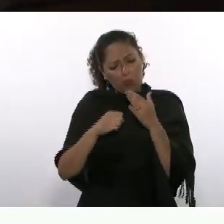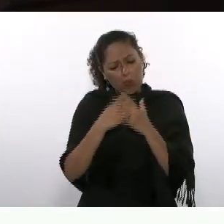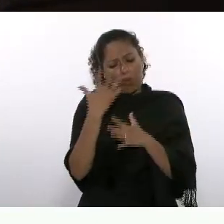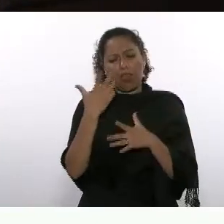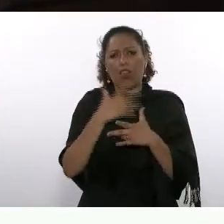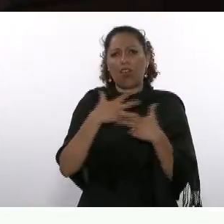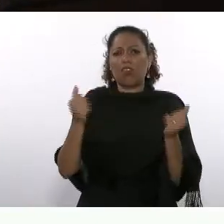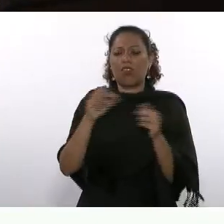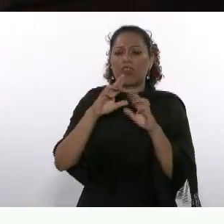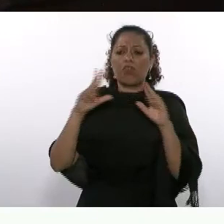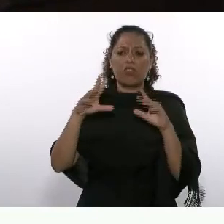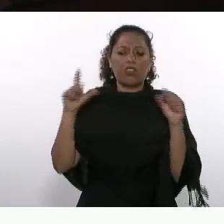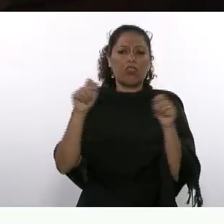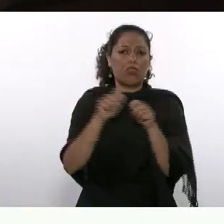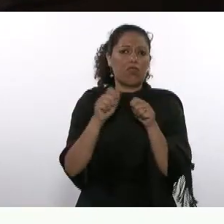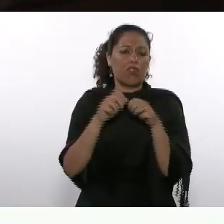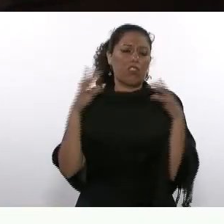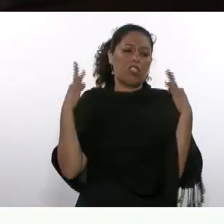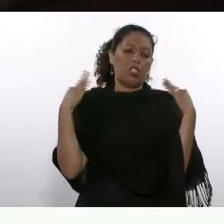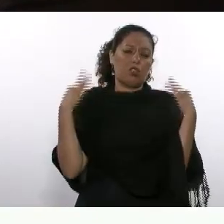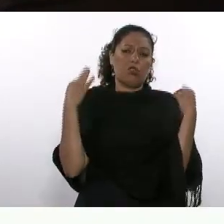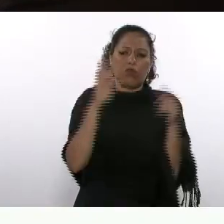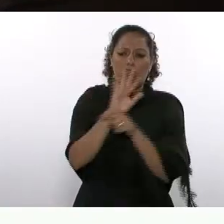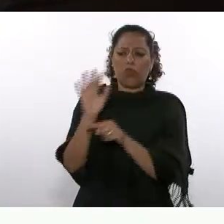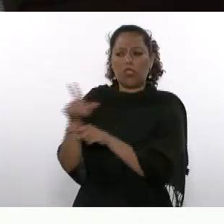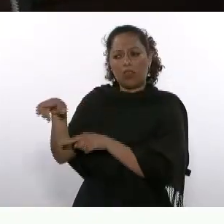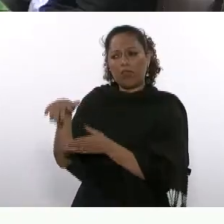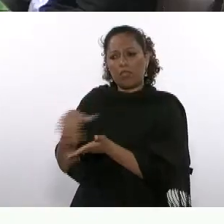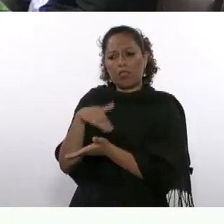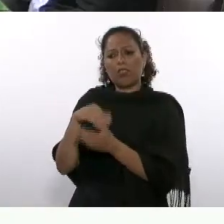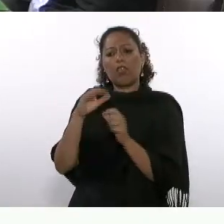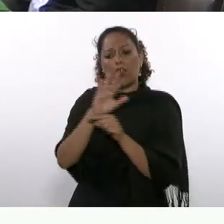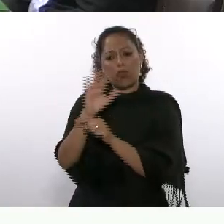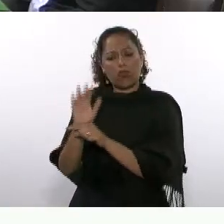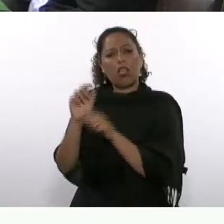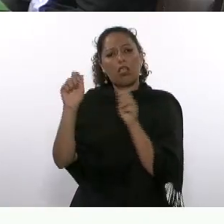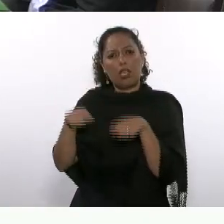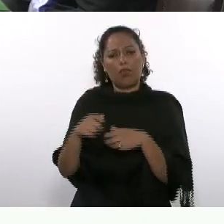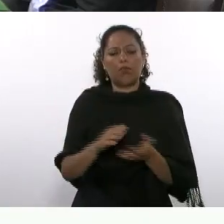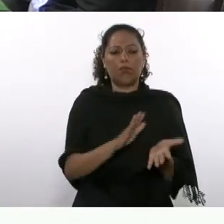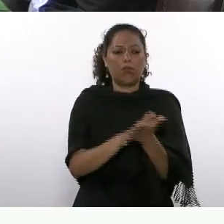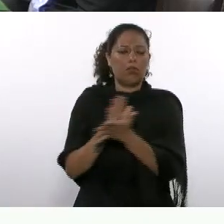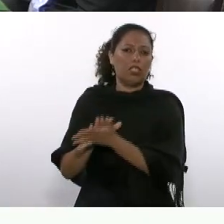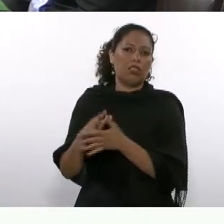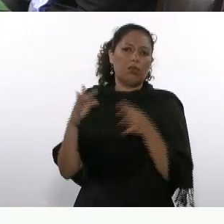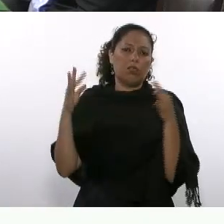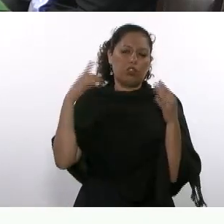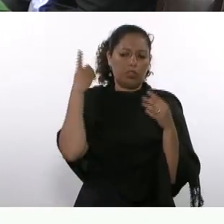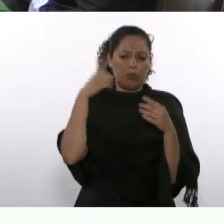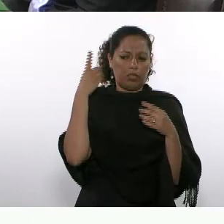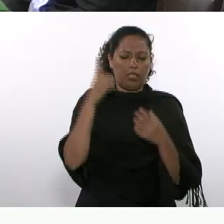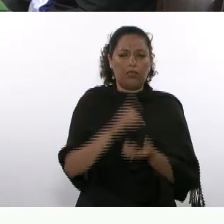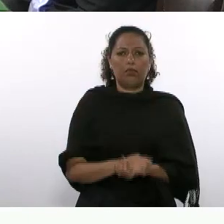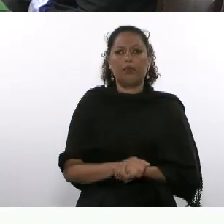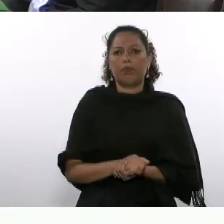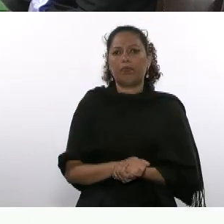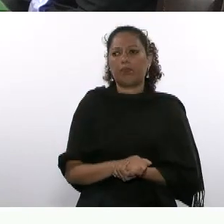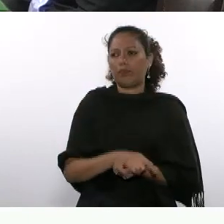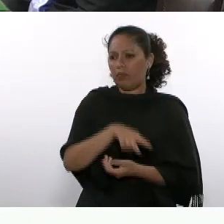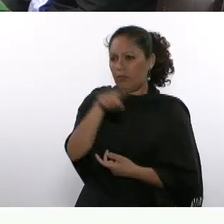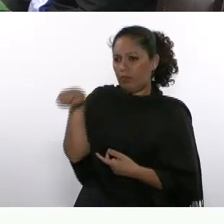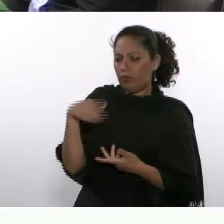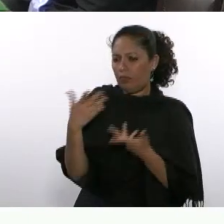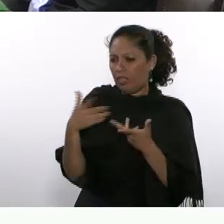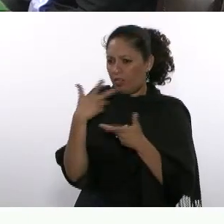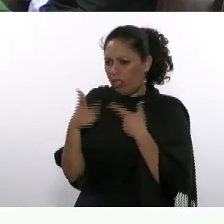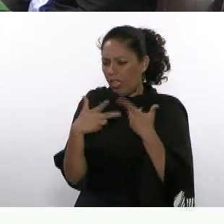tenho certeza que a Secretaria de Turismo pode contribuir muito. Muito obrigado. Parabéns, deputado. A Secretaria quer acrescentar